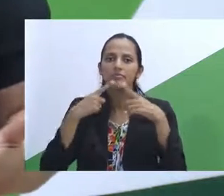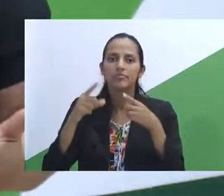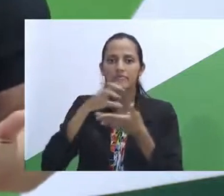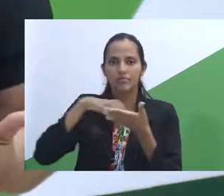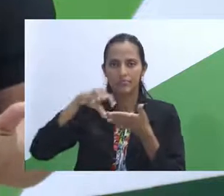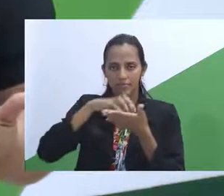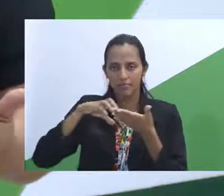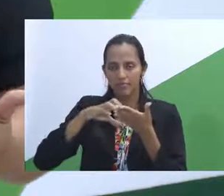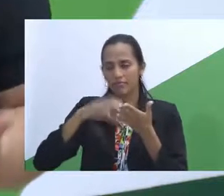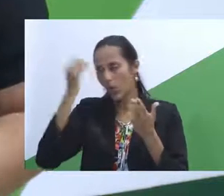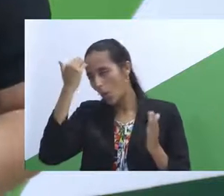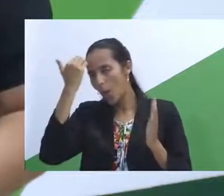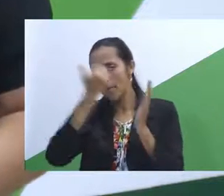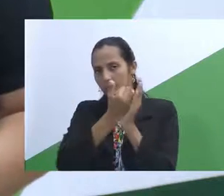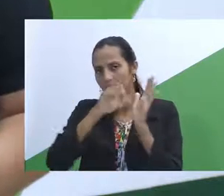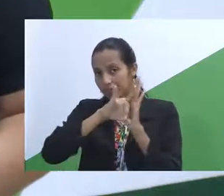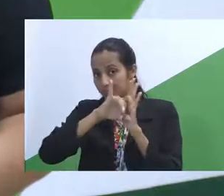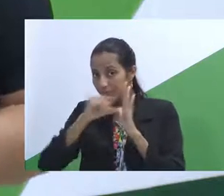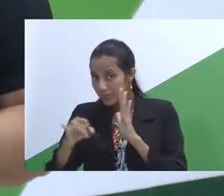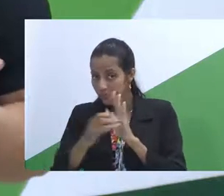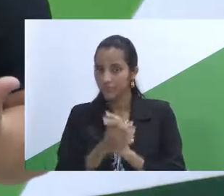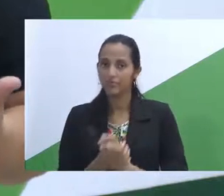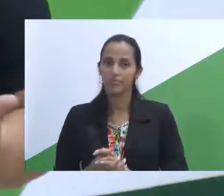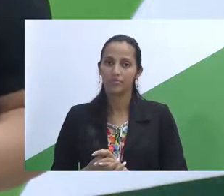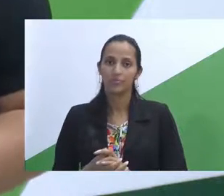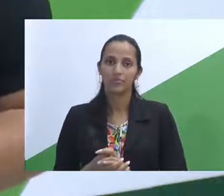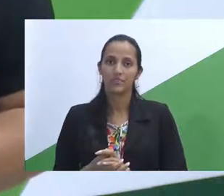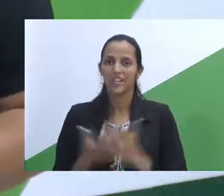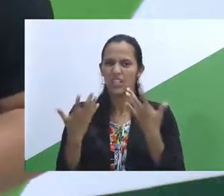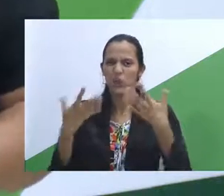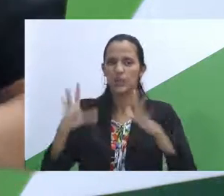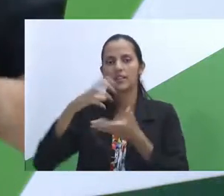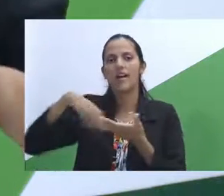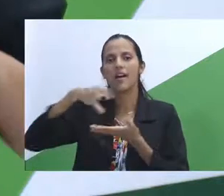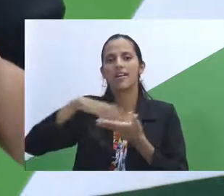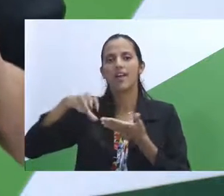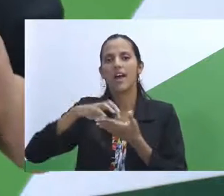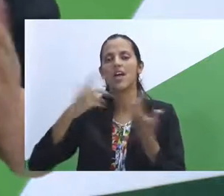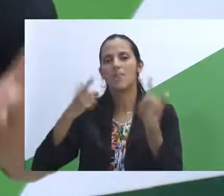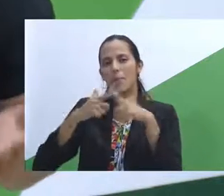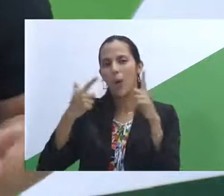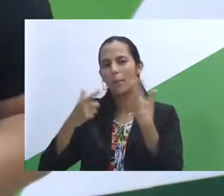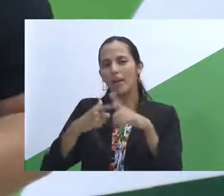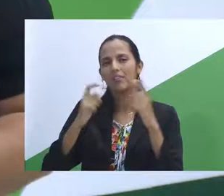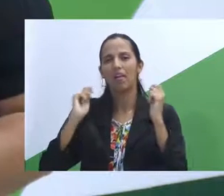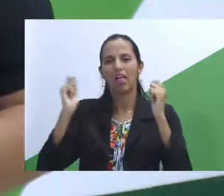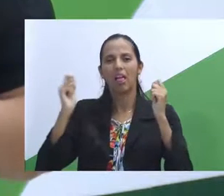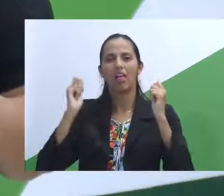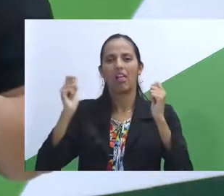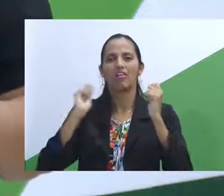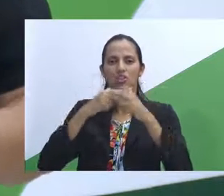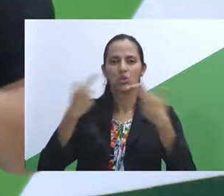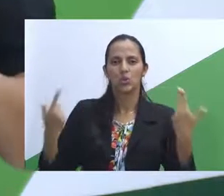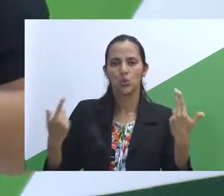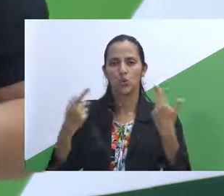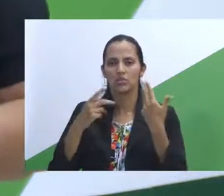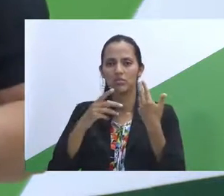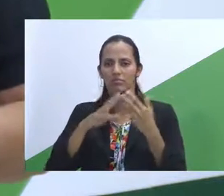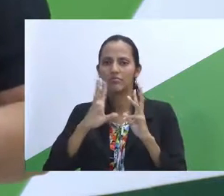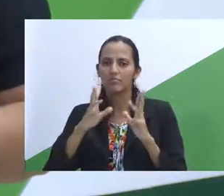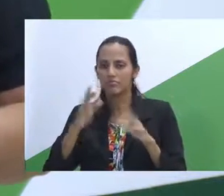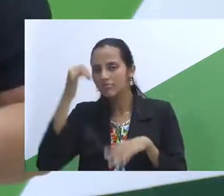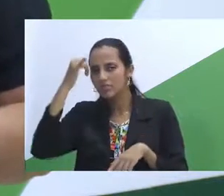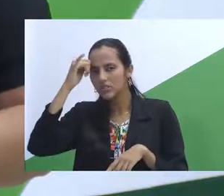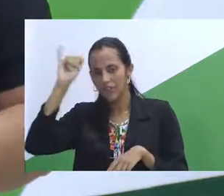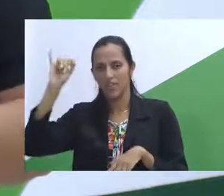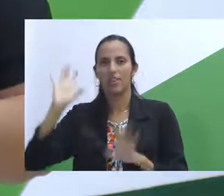trabalhistas, mas, porque, em contrapartida, ele não quer, então, essas greves operárias explodindo, então, no Brasil. Ou seja, dar as